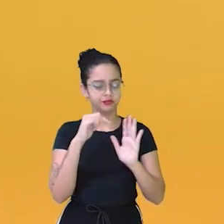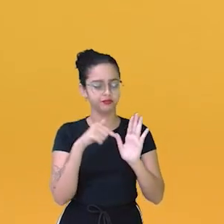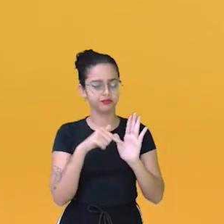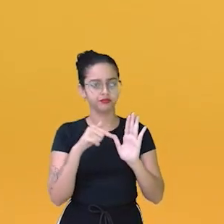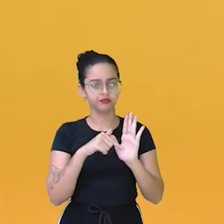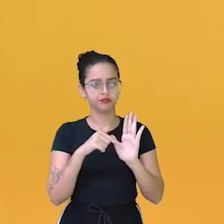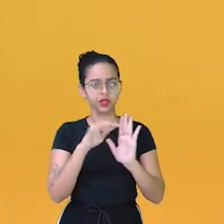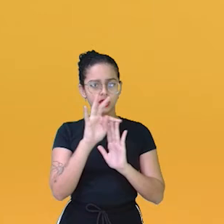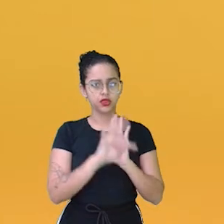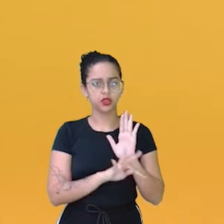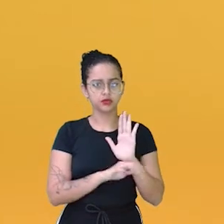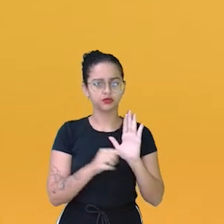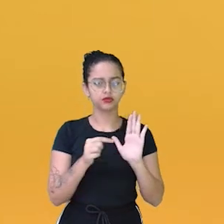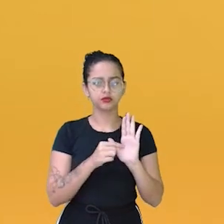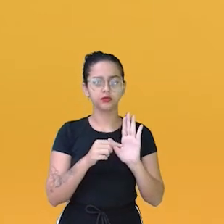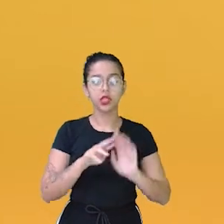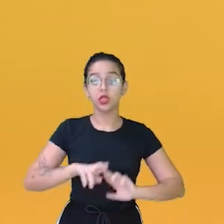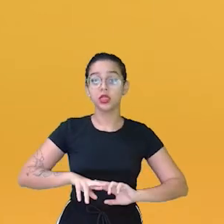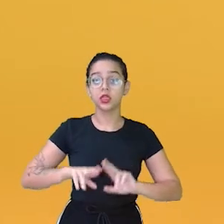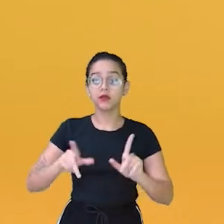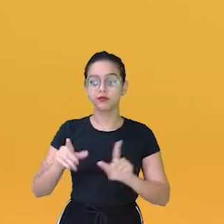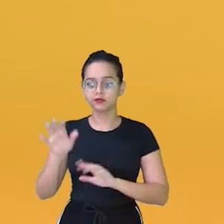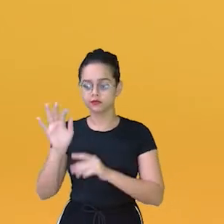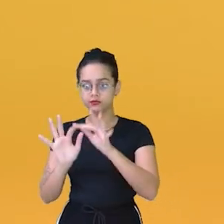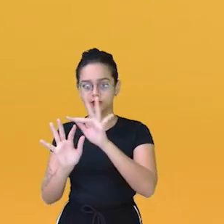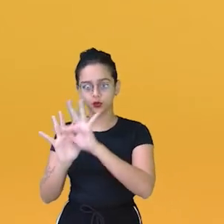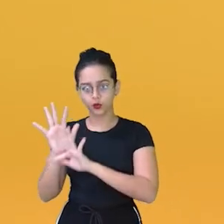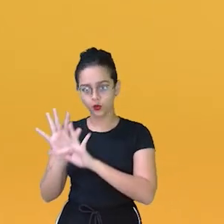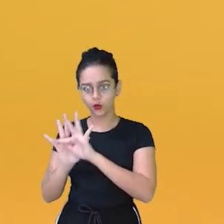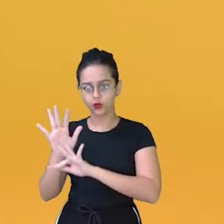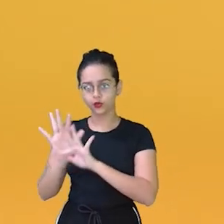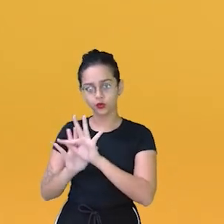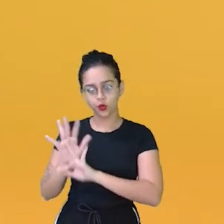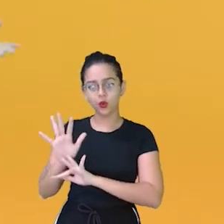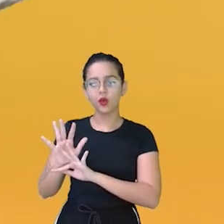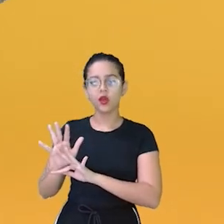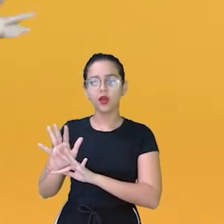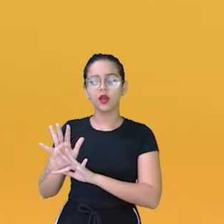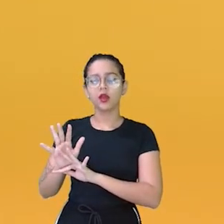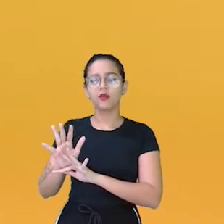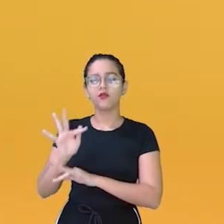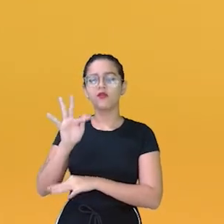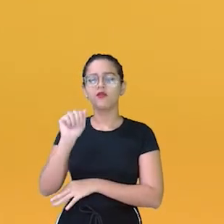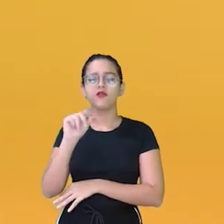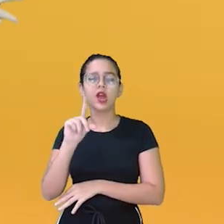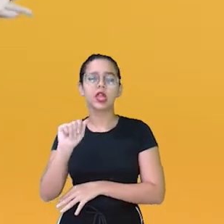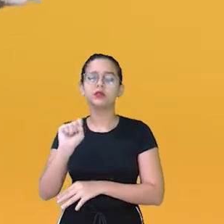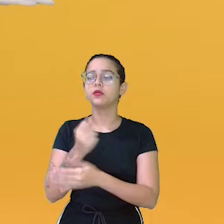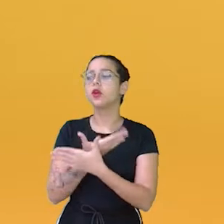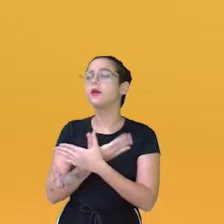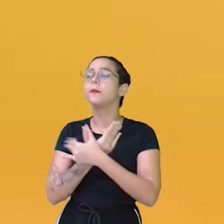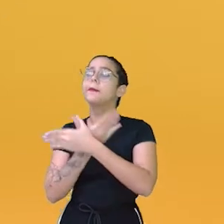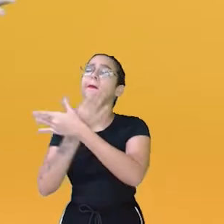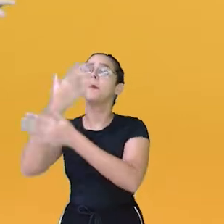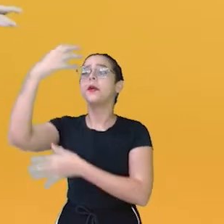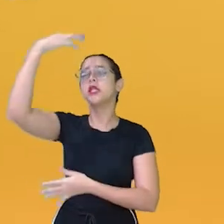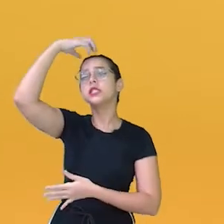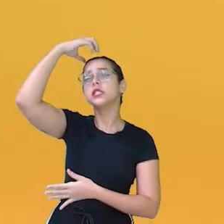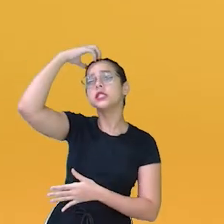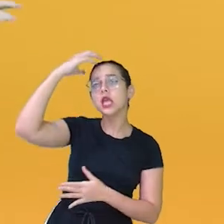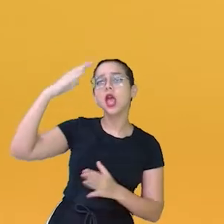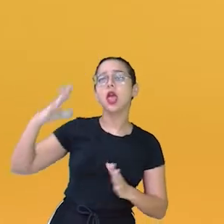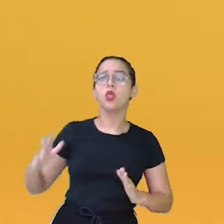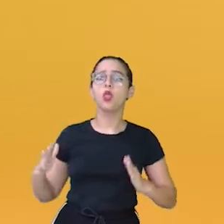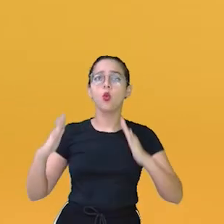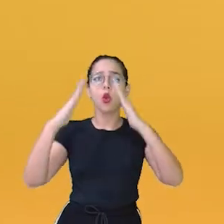assombração. Diferentemente dos contos de fada, né? Que são aqueles contos de princesa, de